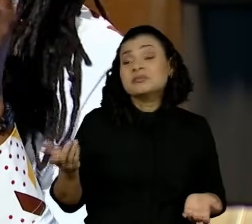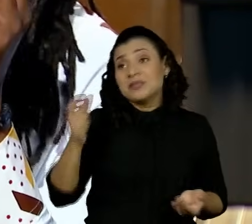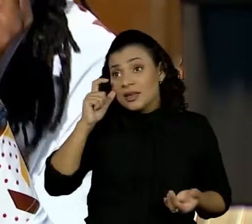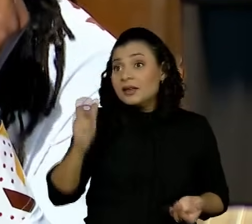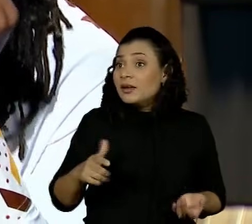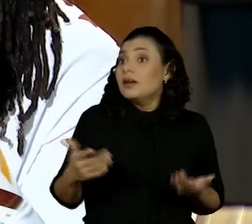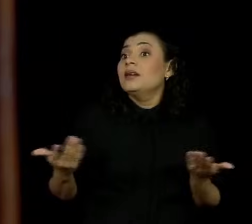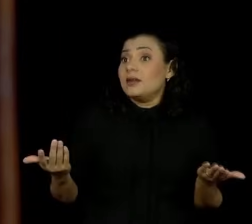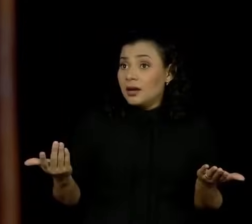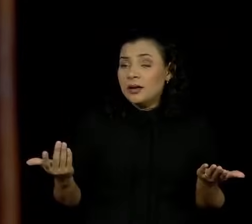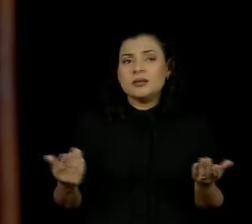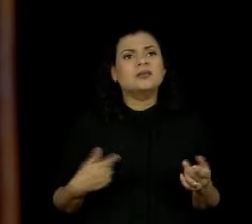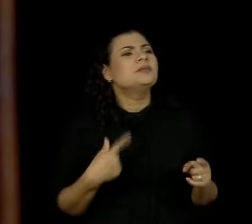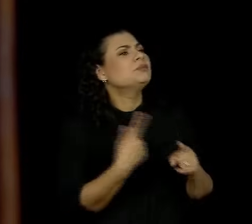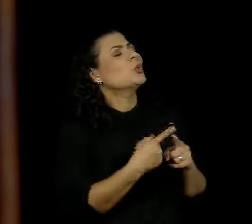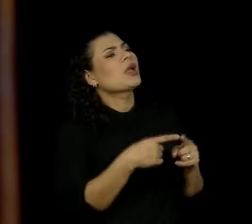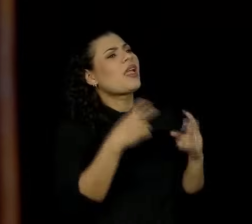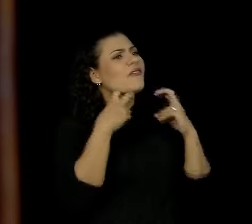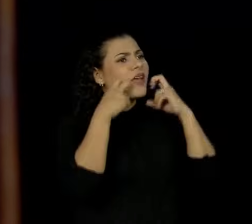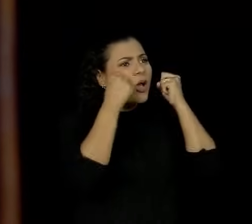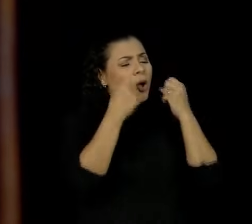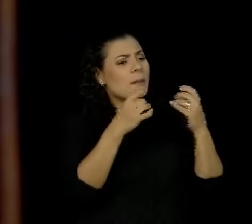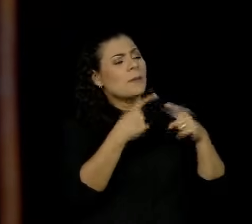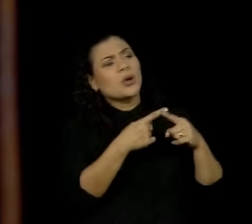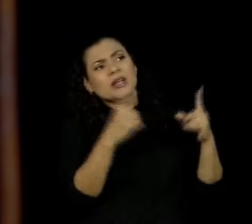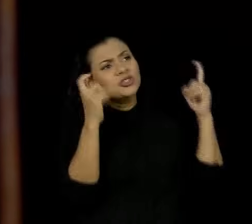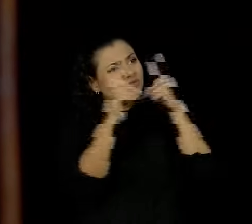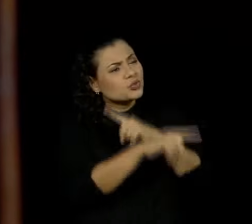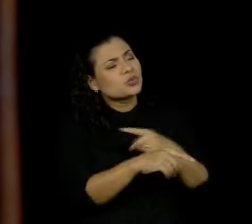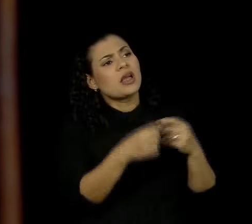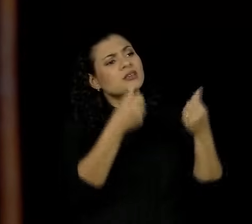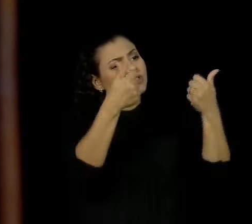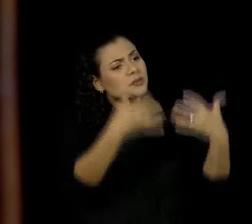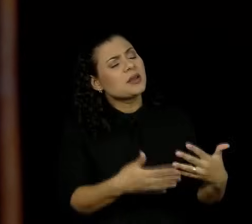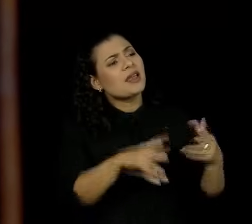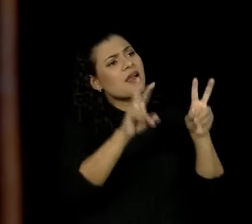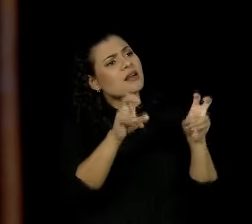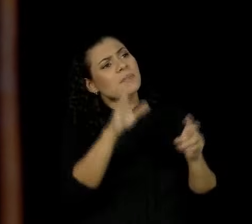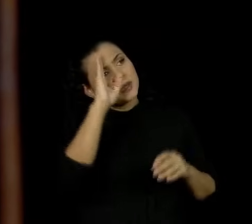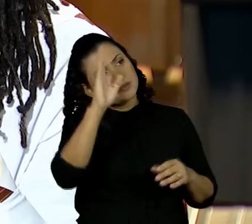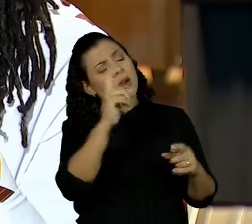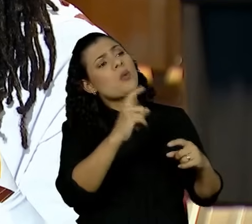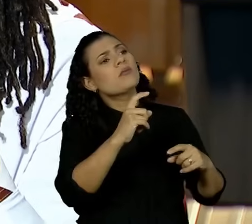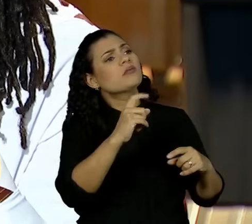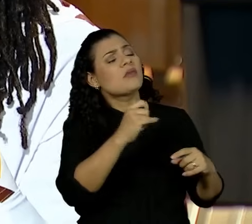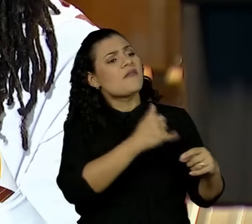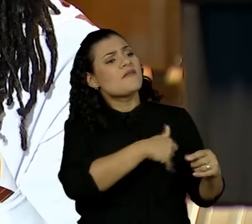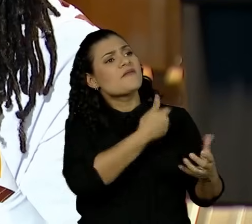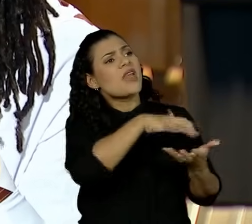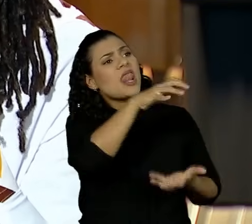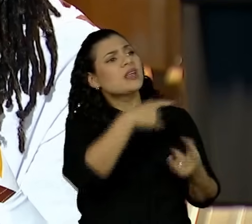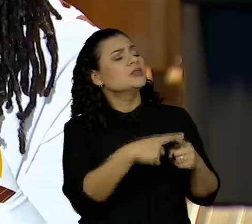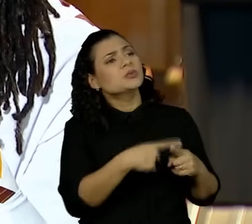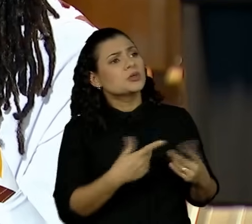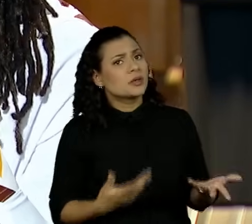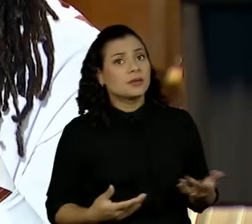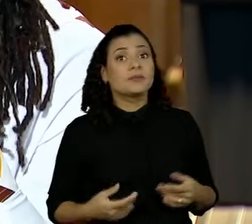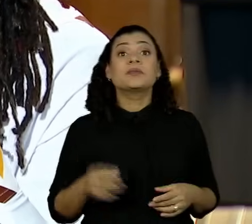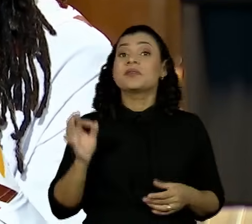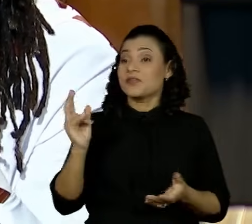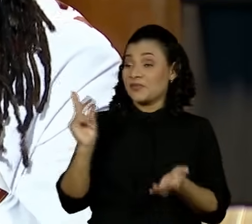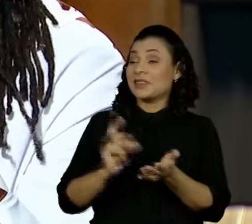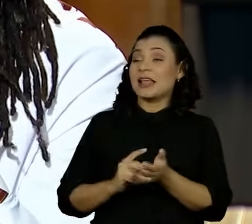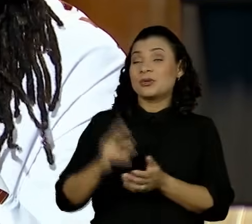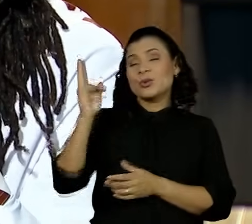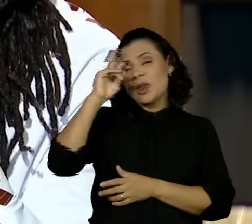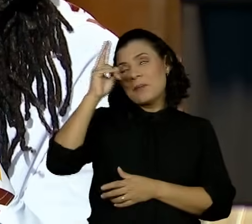que rolou. E por que temos essa dificuldade, inclusive, principalmente na velhice, de falar? Eu tô lembrando agora de um